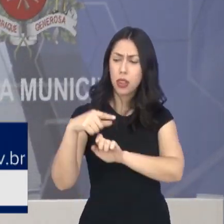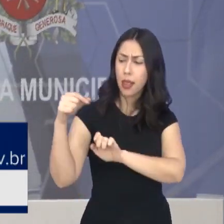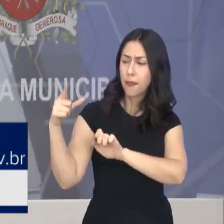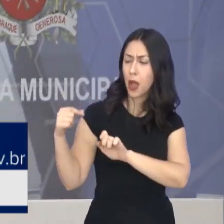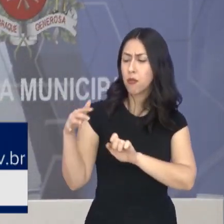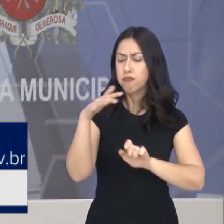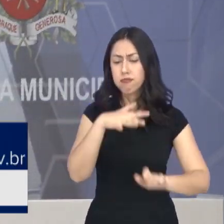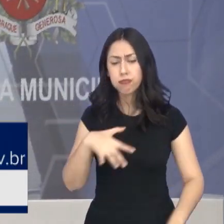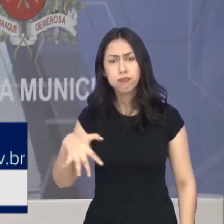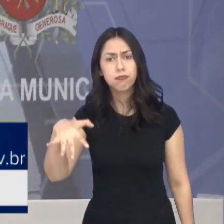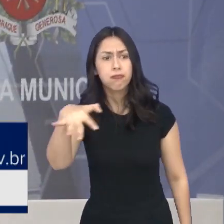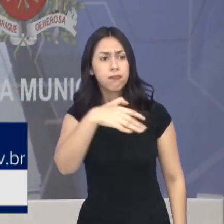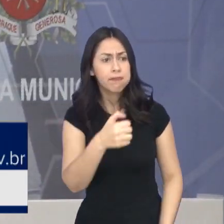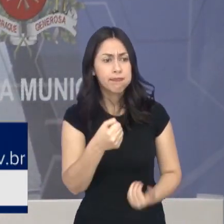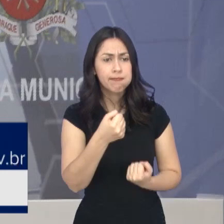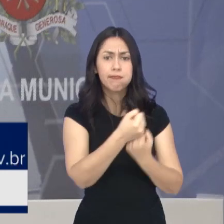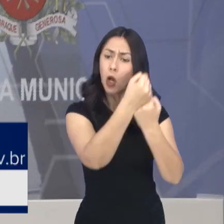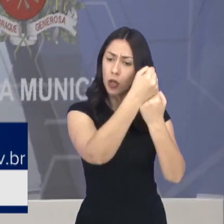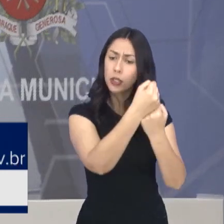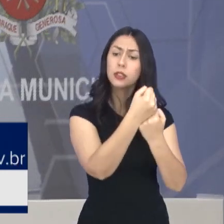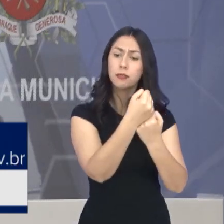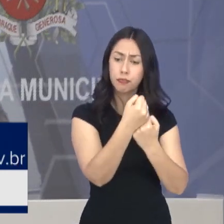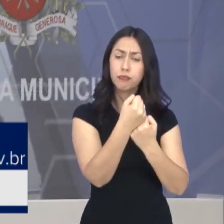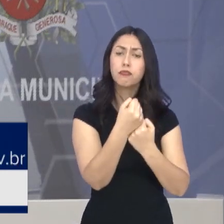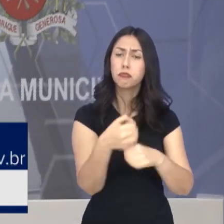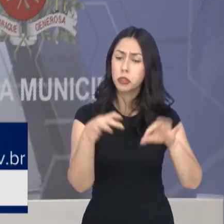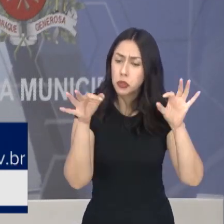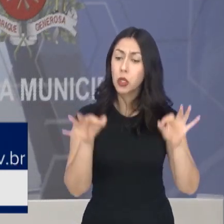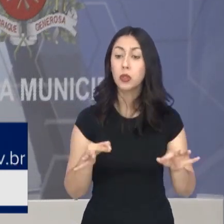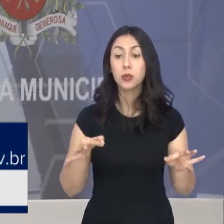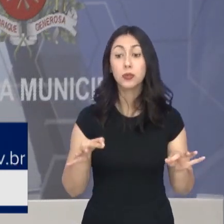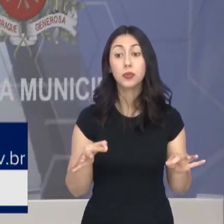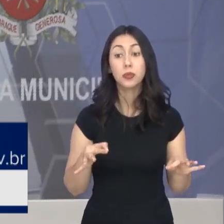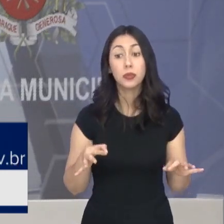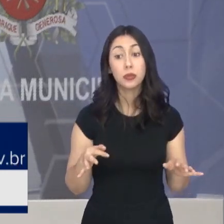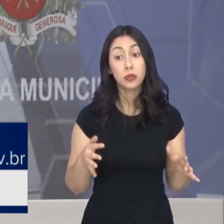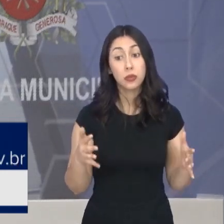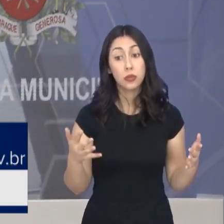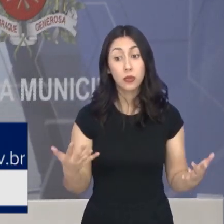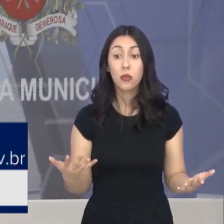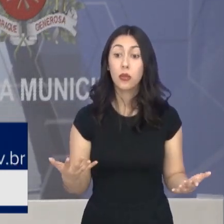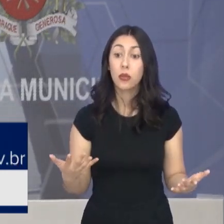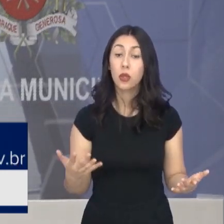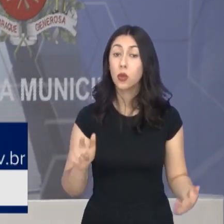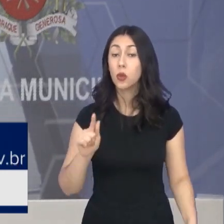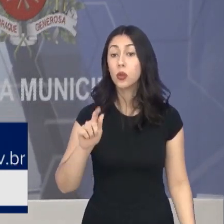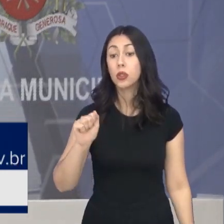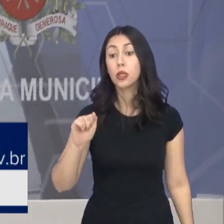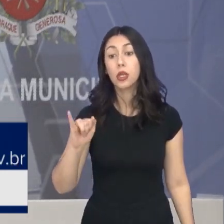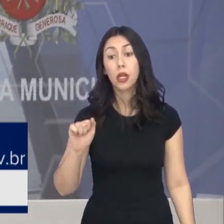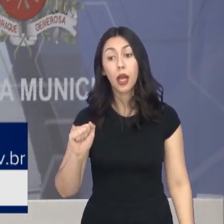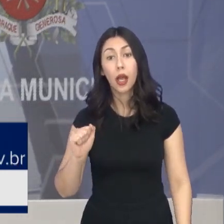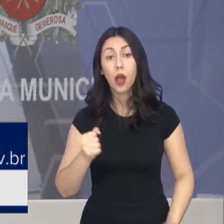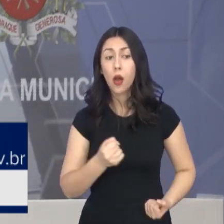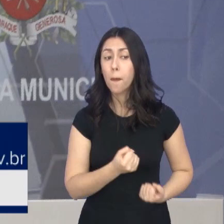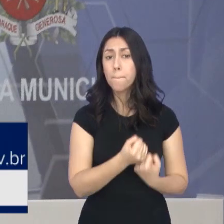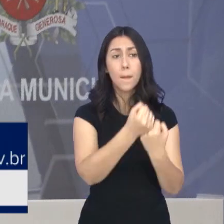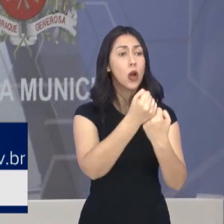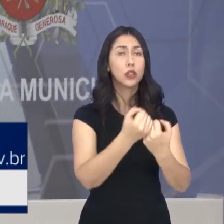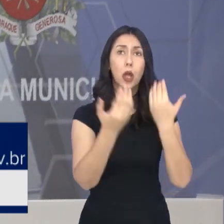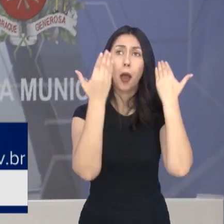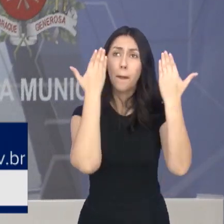vários amigos também que eu sei que apoiaram o GAIA com razão, né? E o GAIA oferecendo suporte com